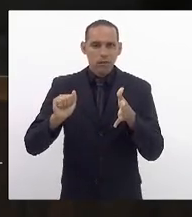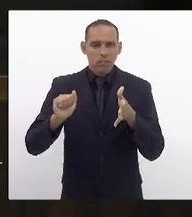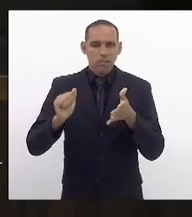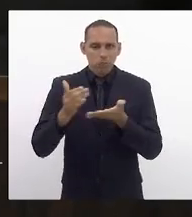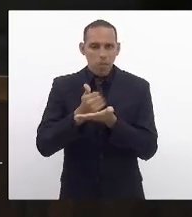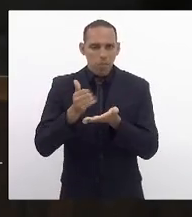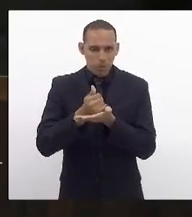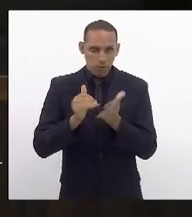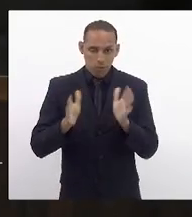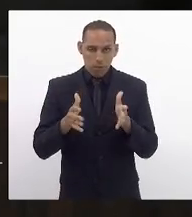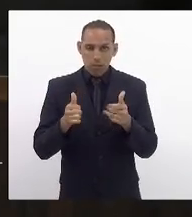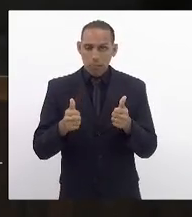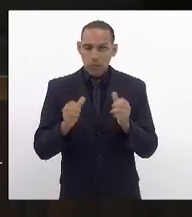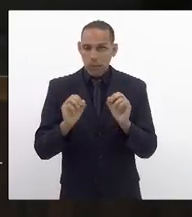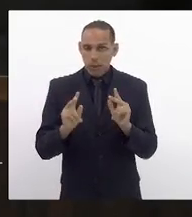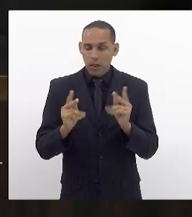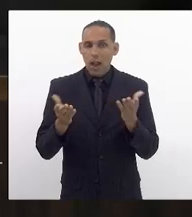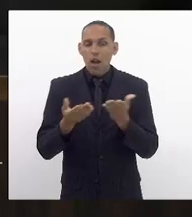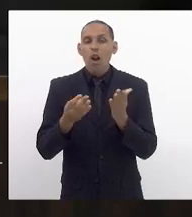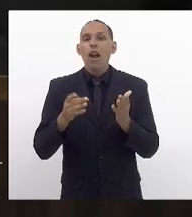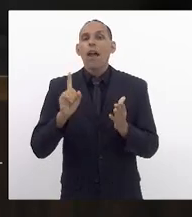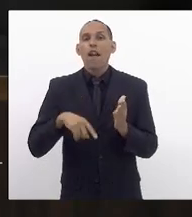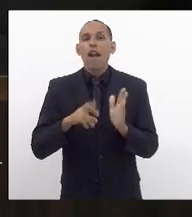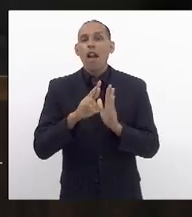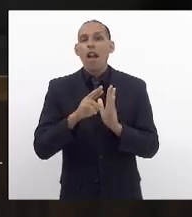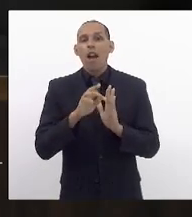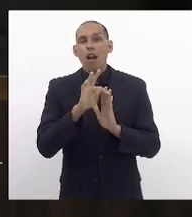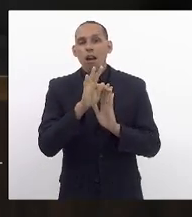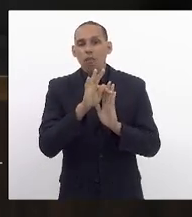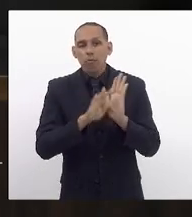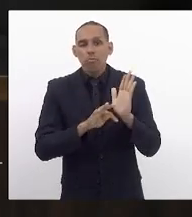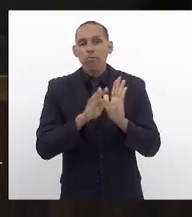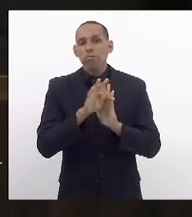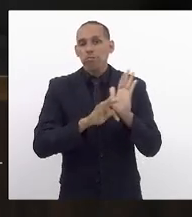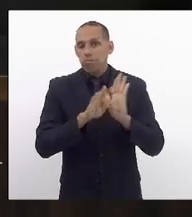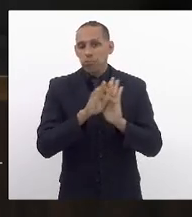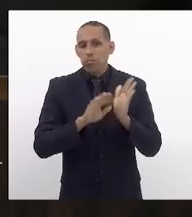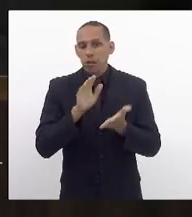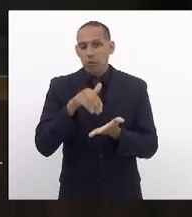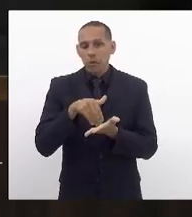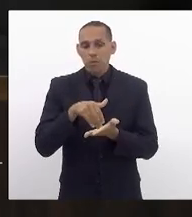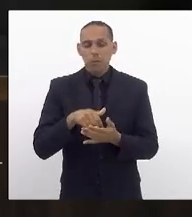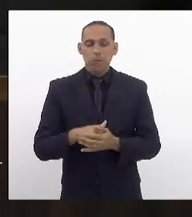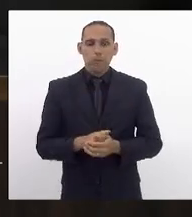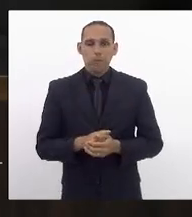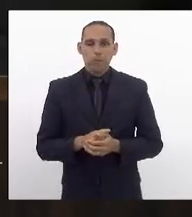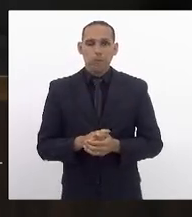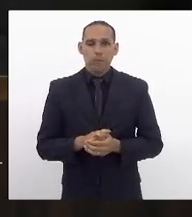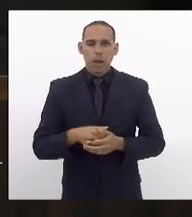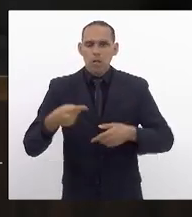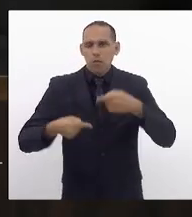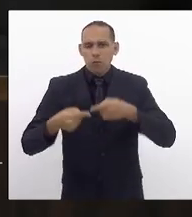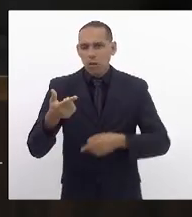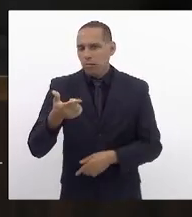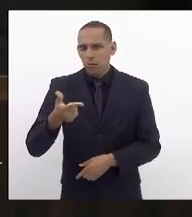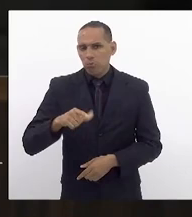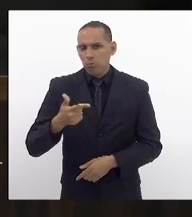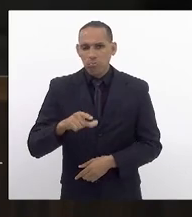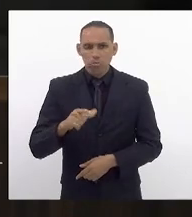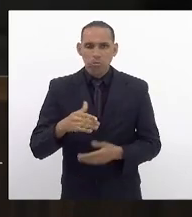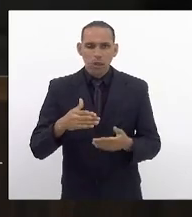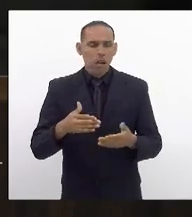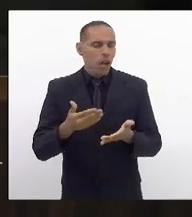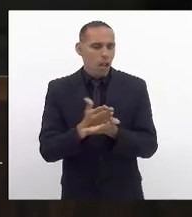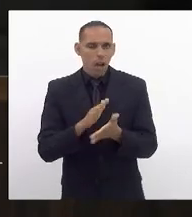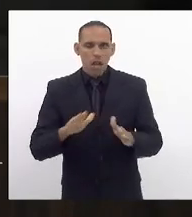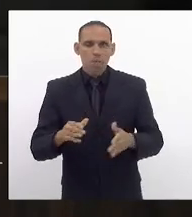colhidos, tá bom? Nós estamos só agora a redação do vencido. Tá ok? Não havendo mais quem queira discutir, encerrada a discussão, o presidente de